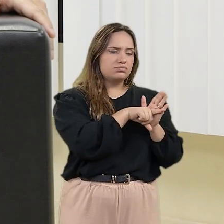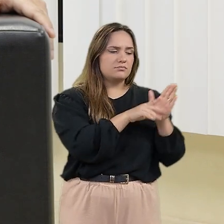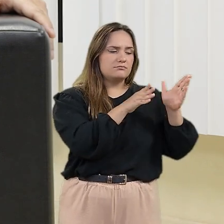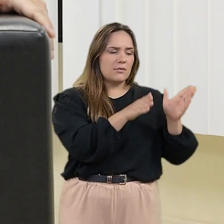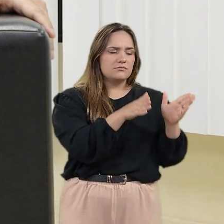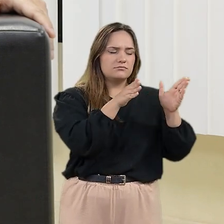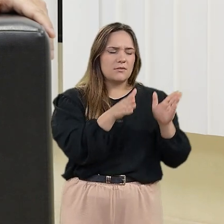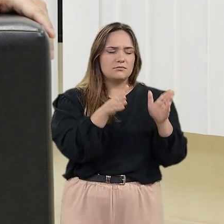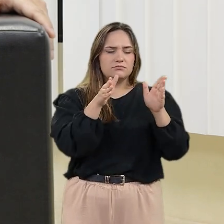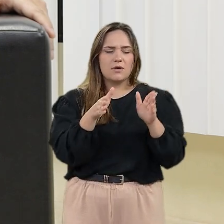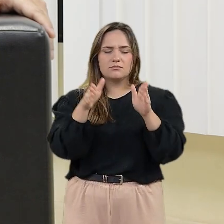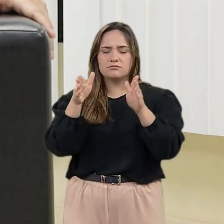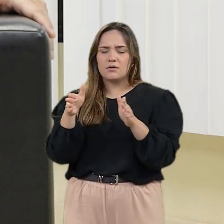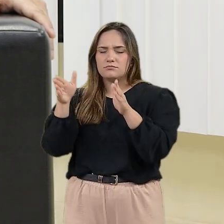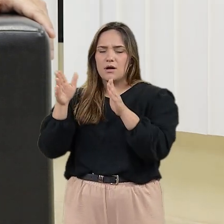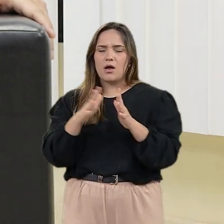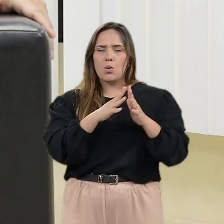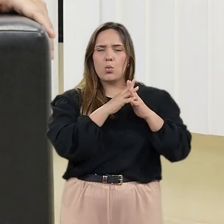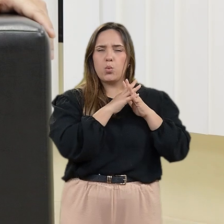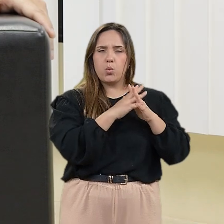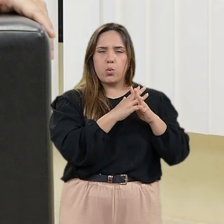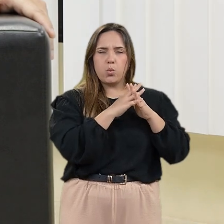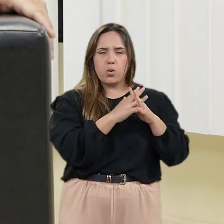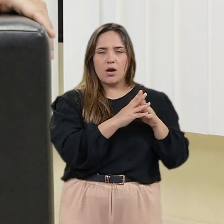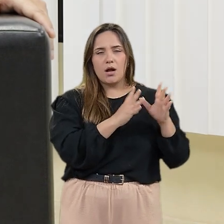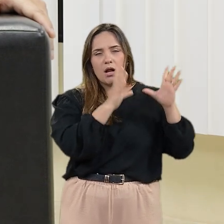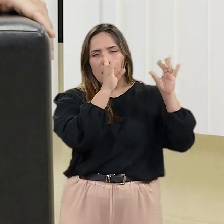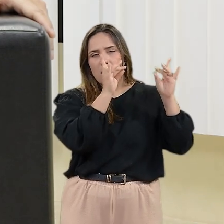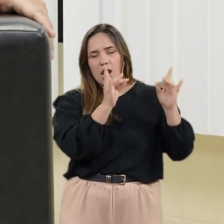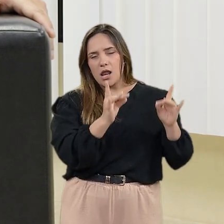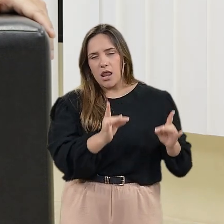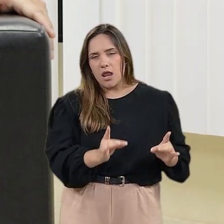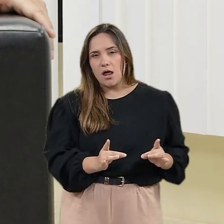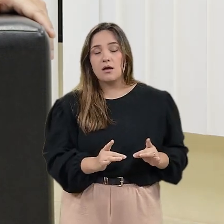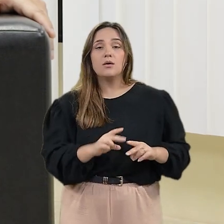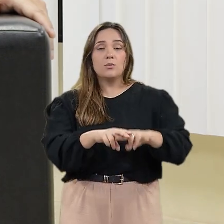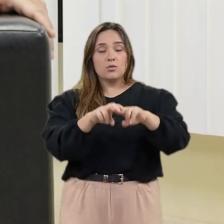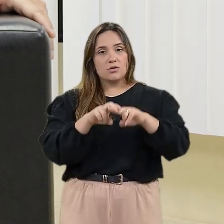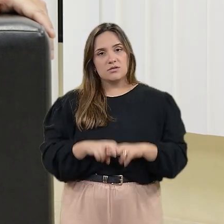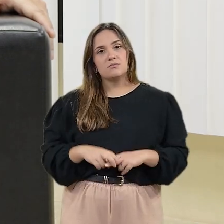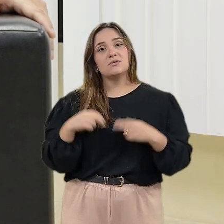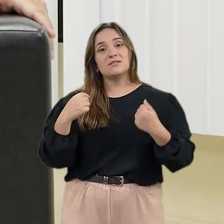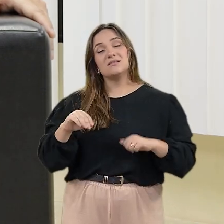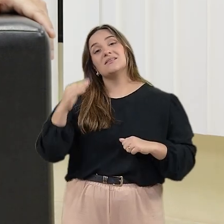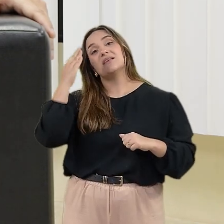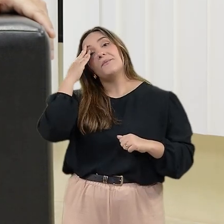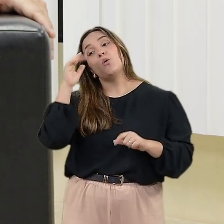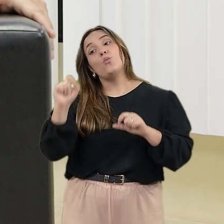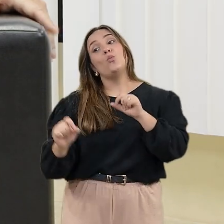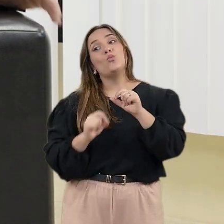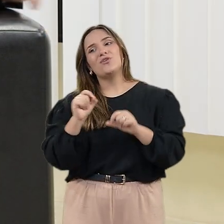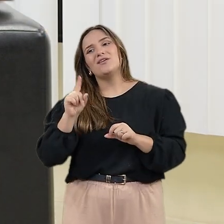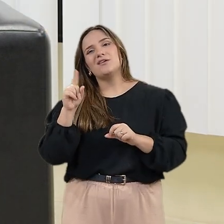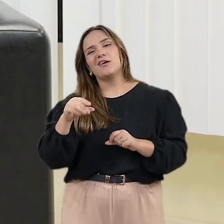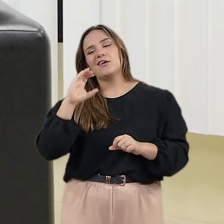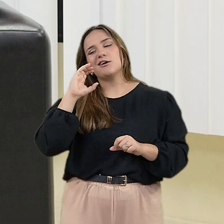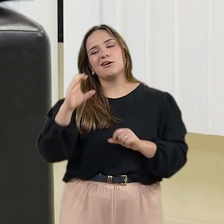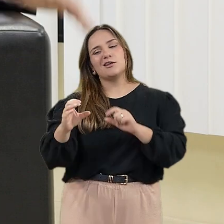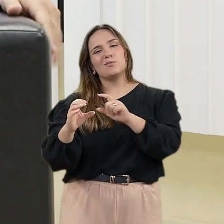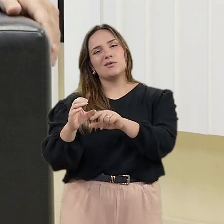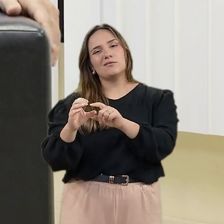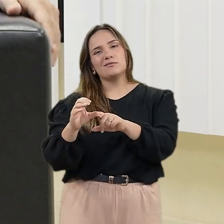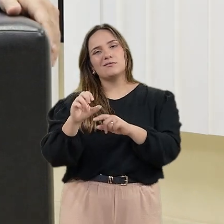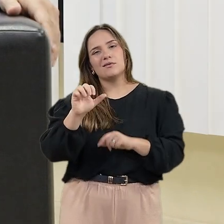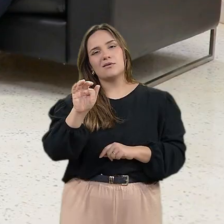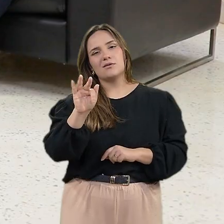atos de bastante complexidade. Então, é preciso entender um pouco essa questão do feminicídio como crime autônomo, né?